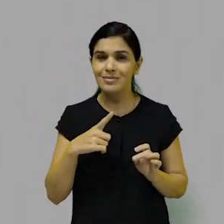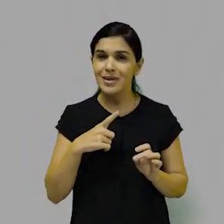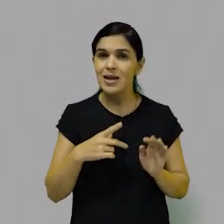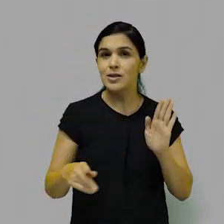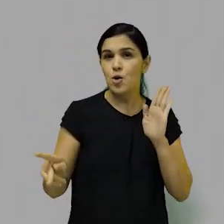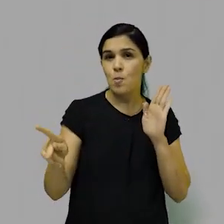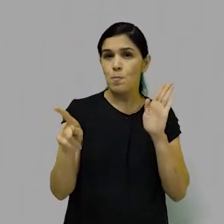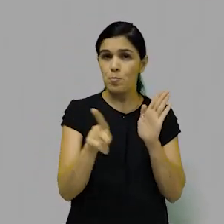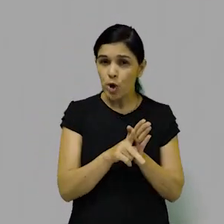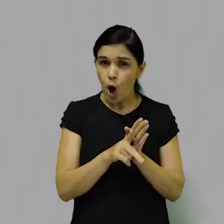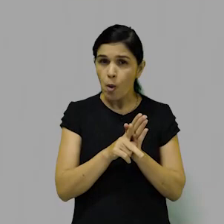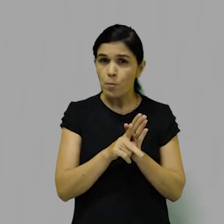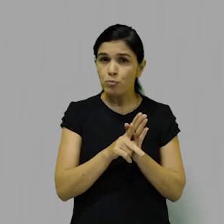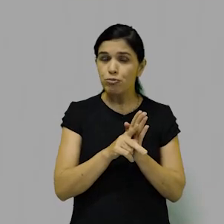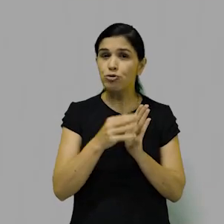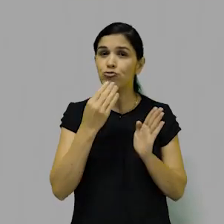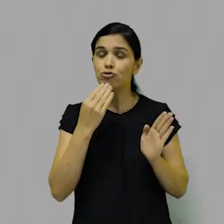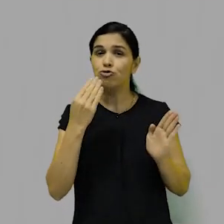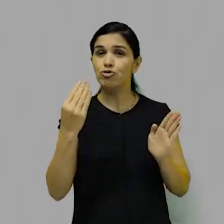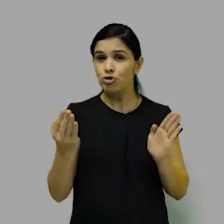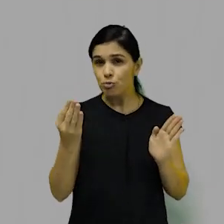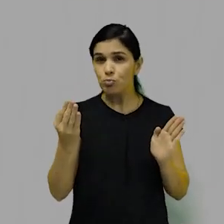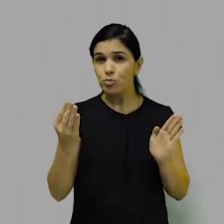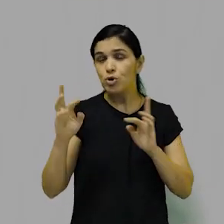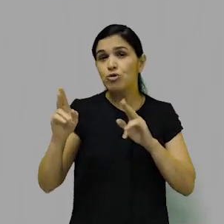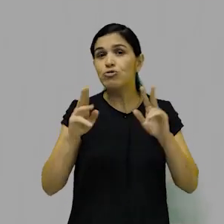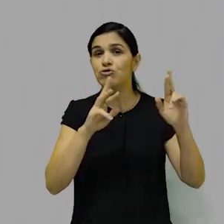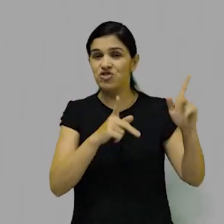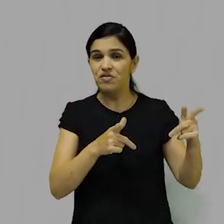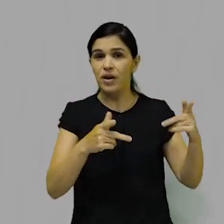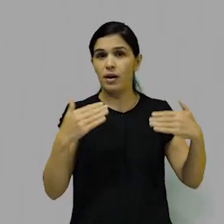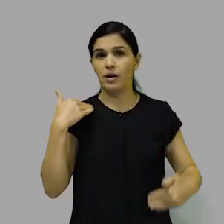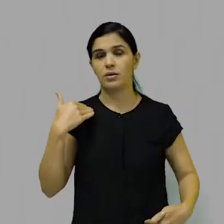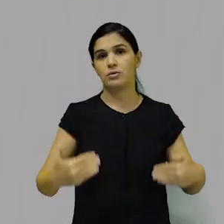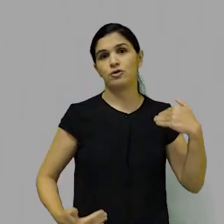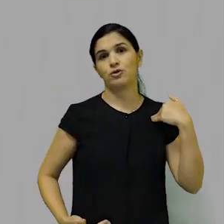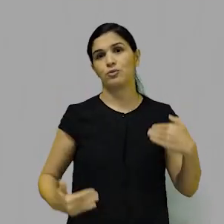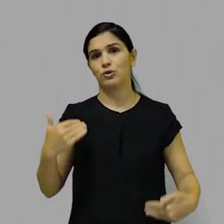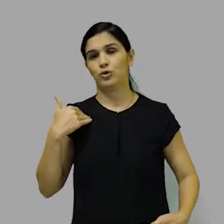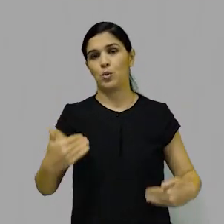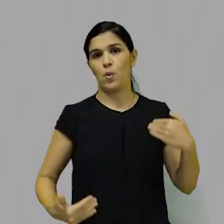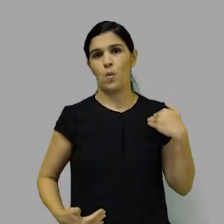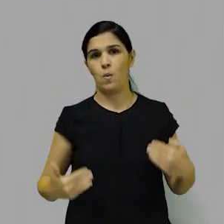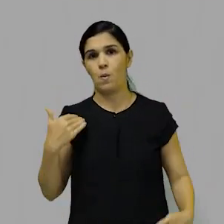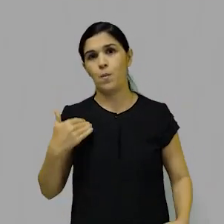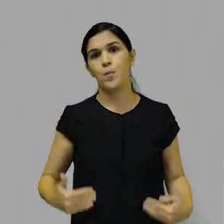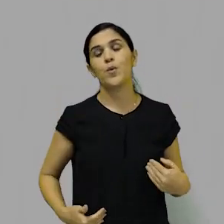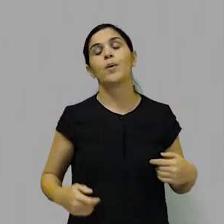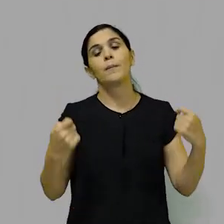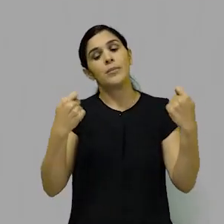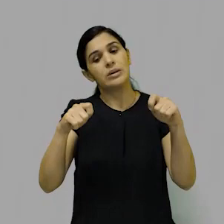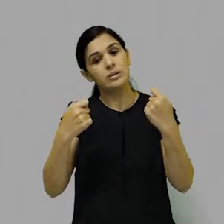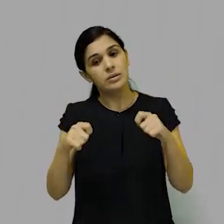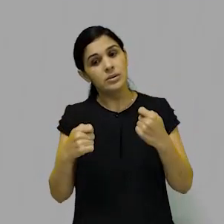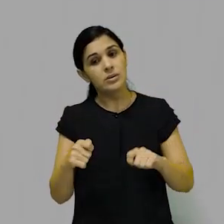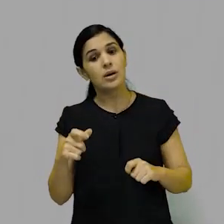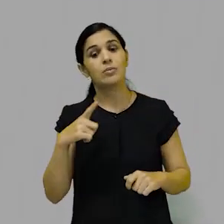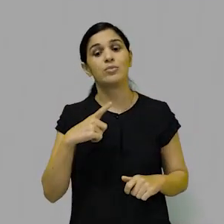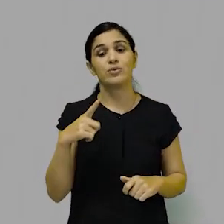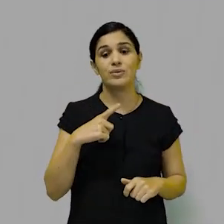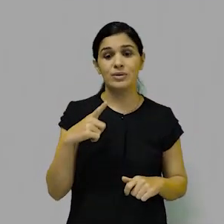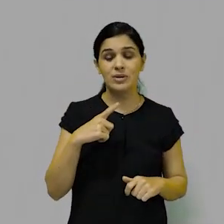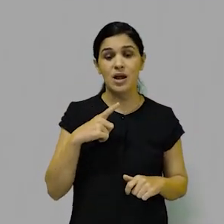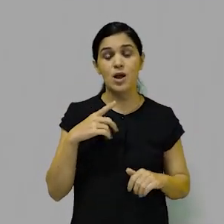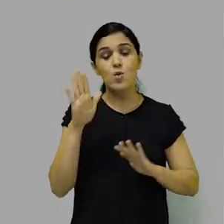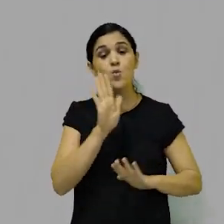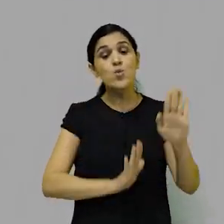a cada tipo de corpo para manter a boa forma física e a saúde. Perceba que eu coloquei negrito,